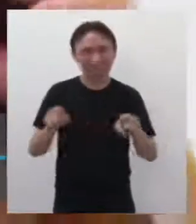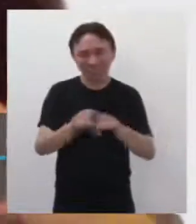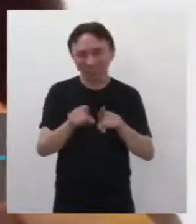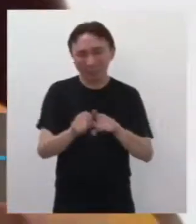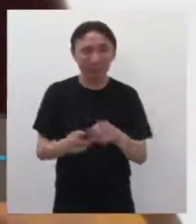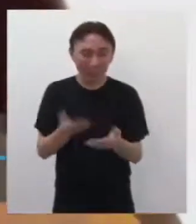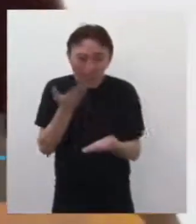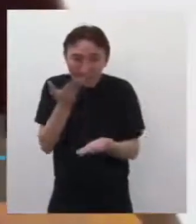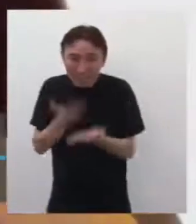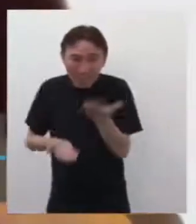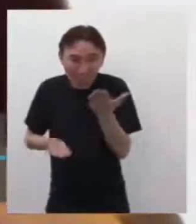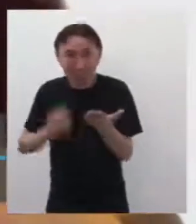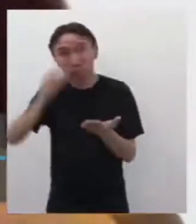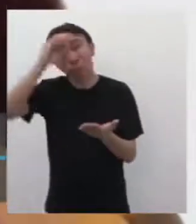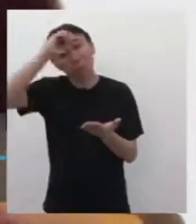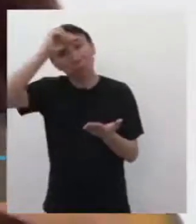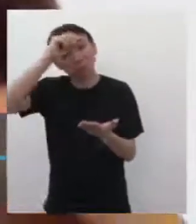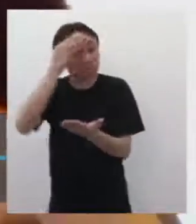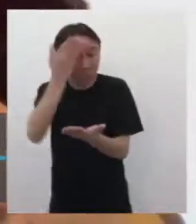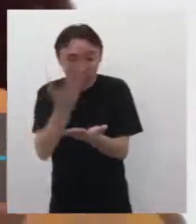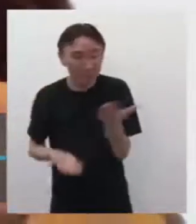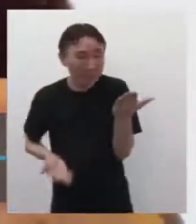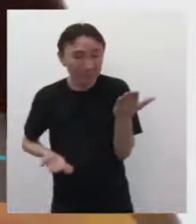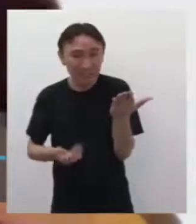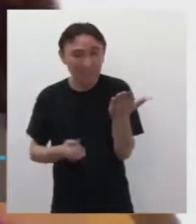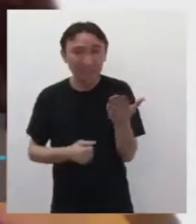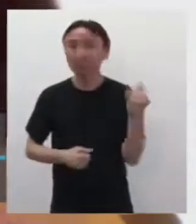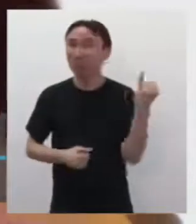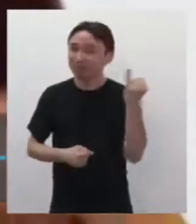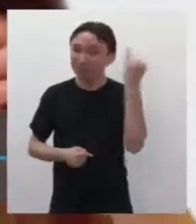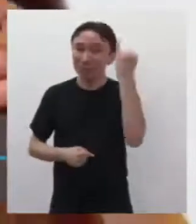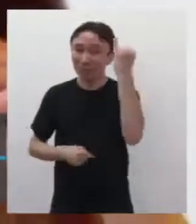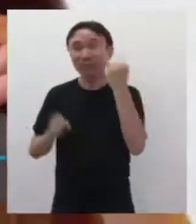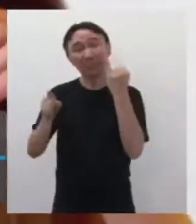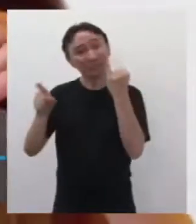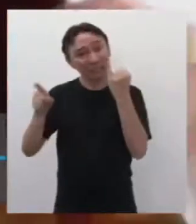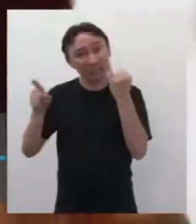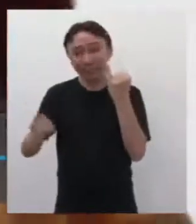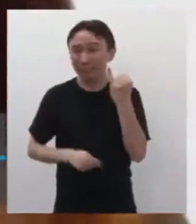alunos para o conteúdo, porque eles vão fazer Enem, na verdade,